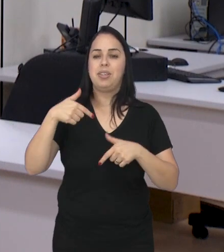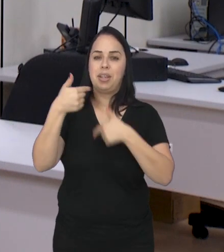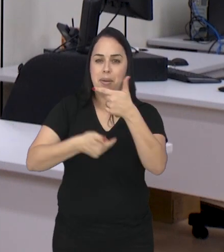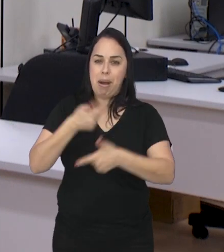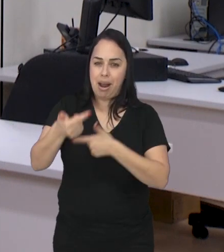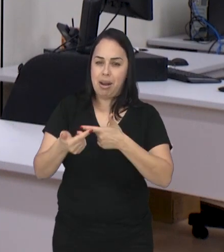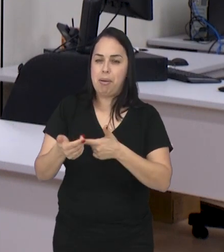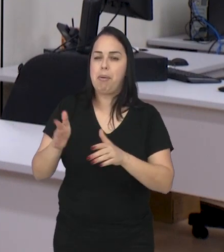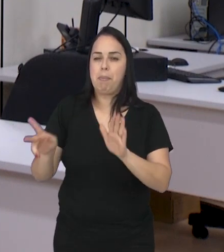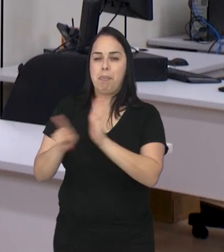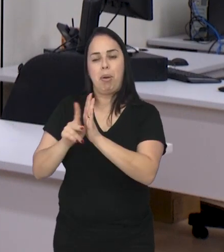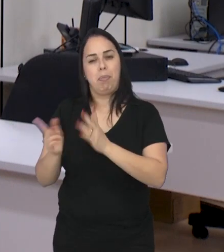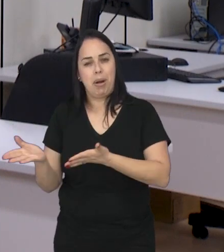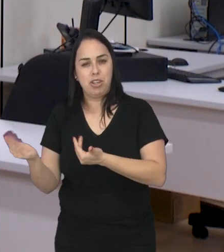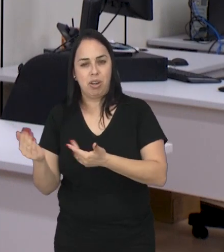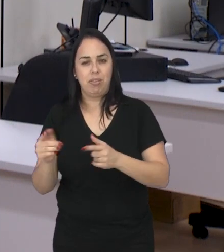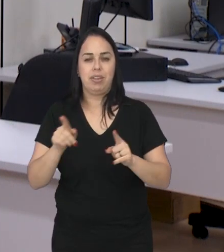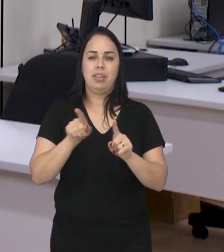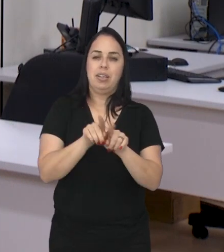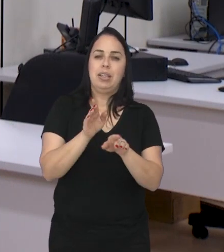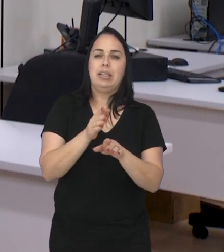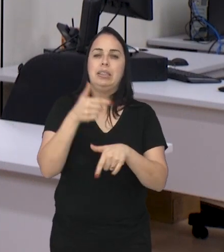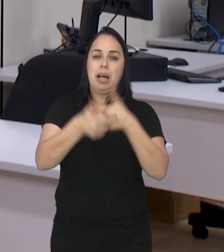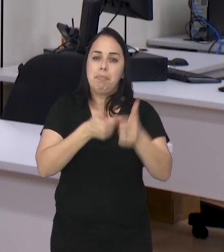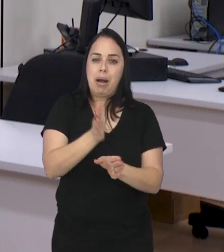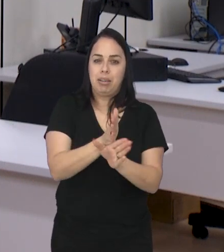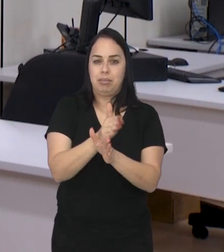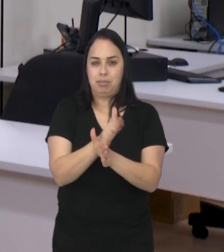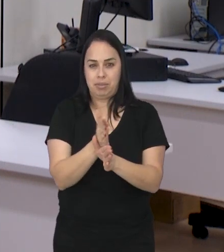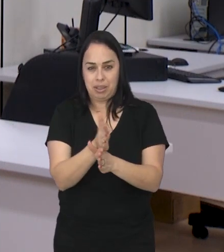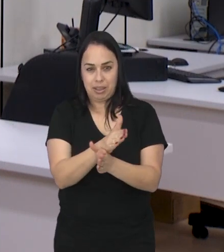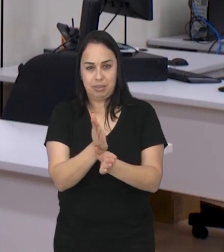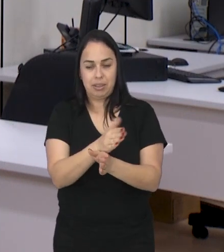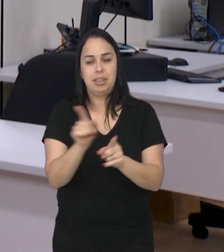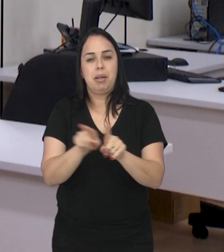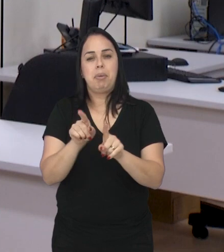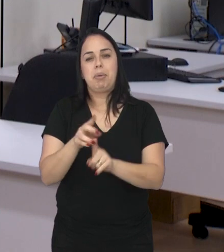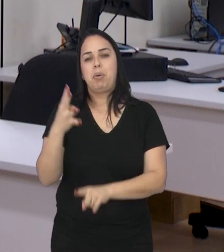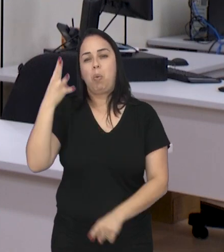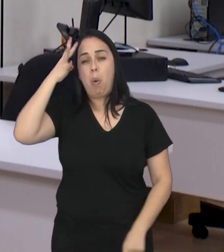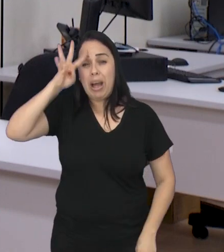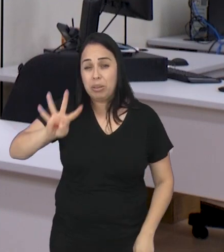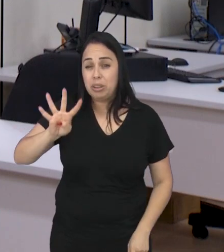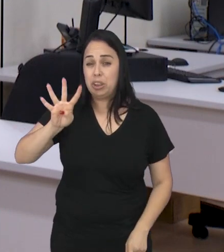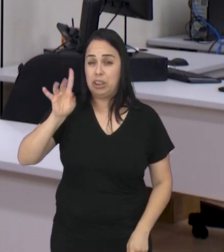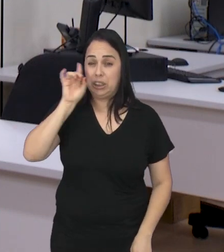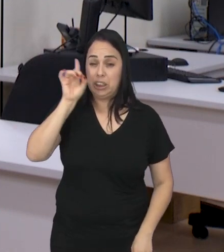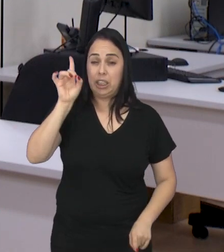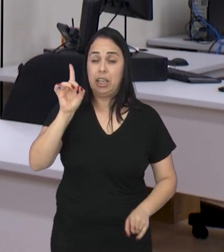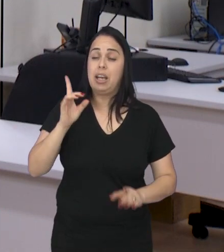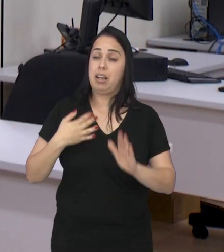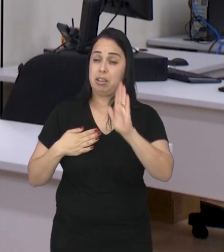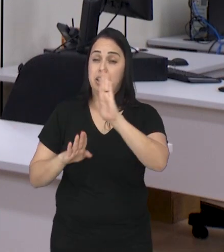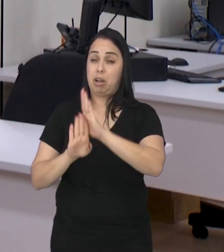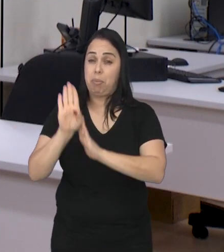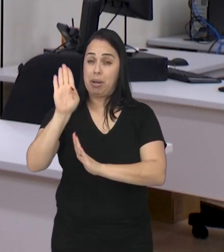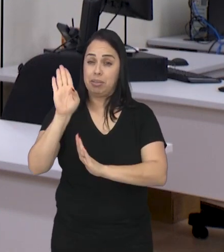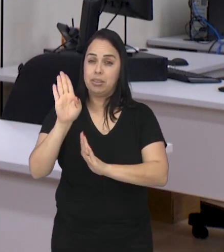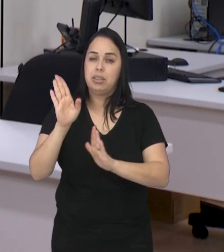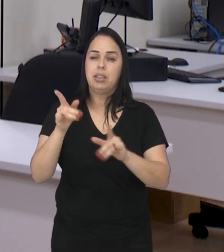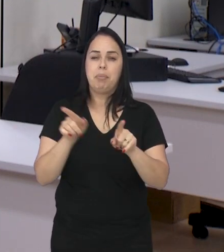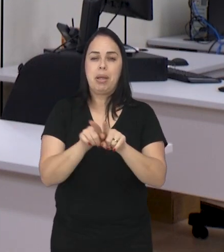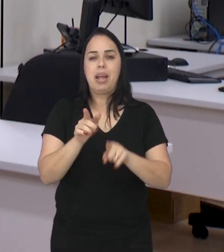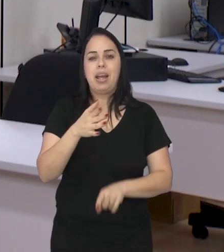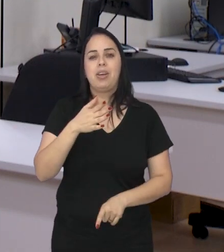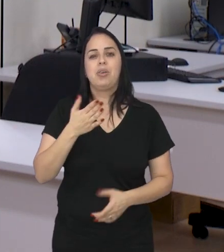jovens trabalhos híbridos remotos jornada de quatro dias por semana são tendências que estão em alta e